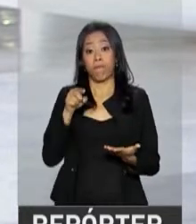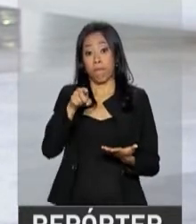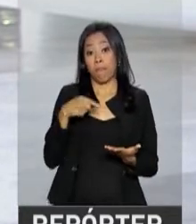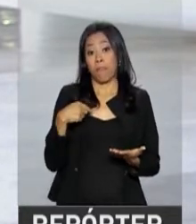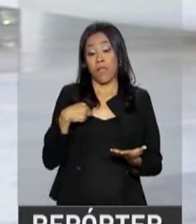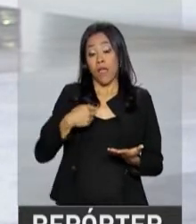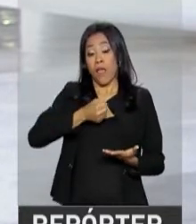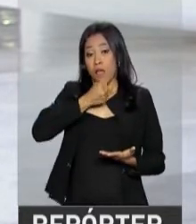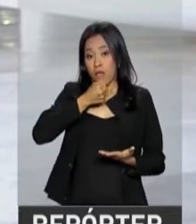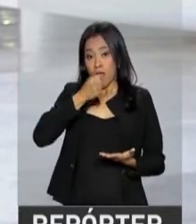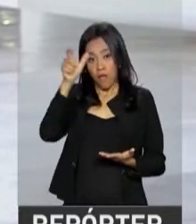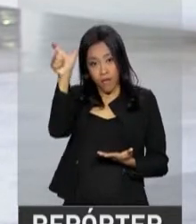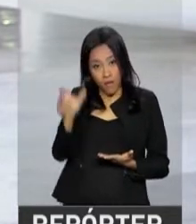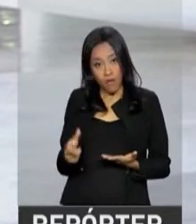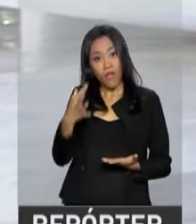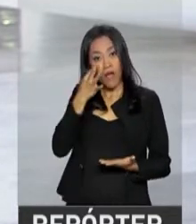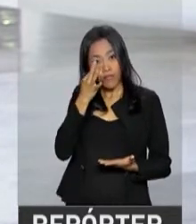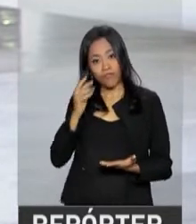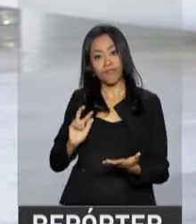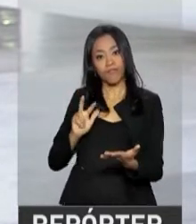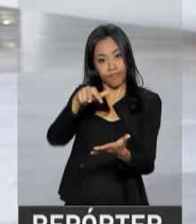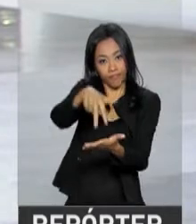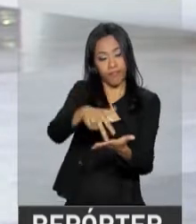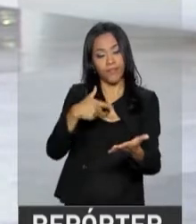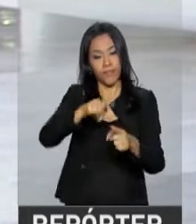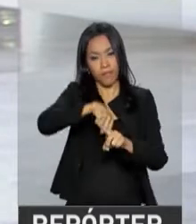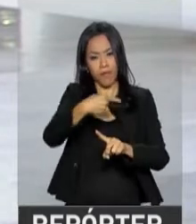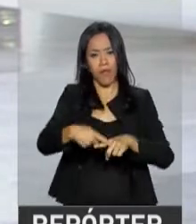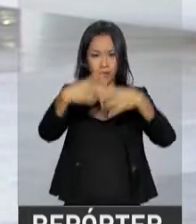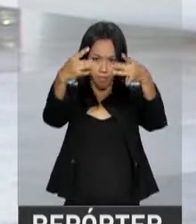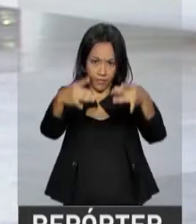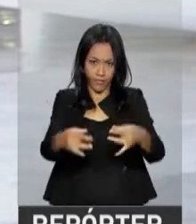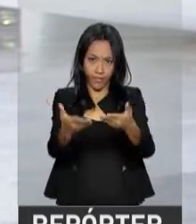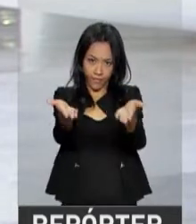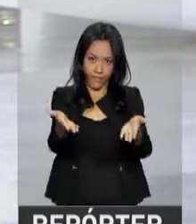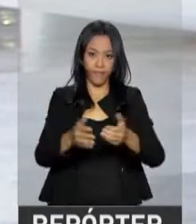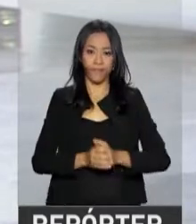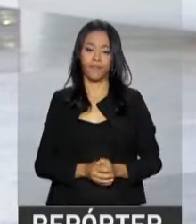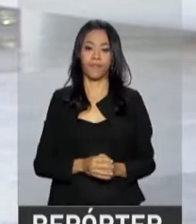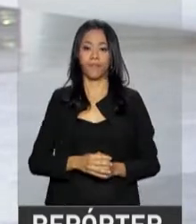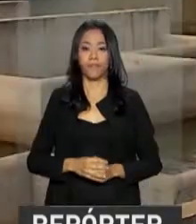repórter Raíssa Lopes está na Bahia e tem mais informações. Vamos acompanhar.